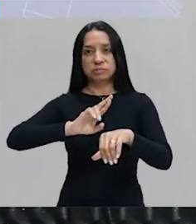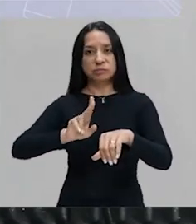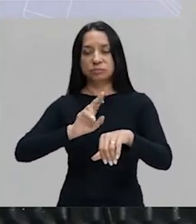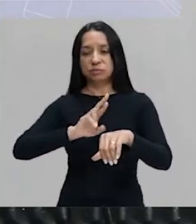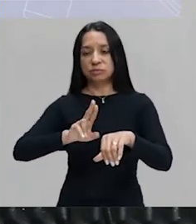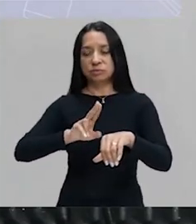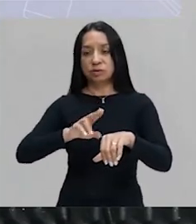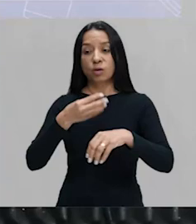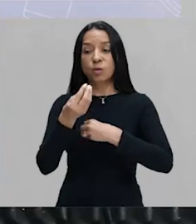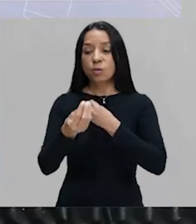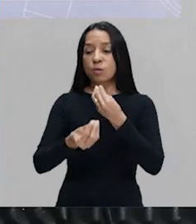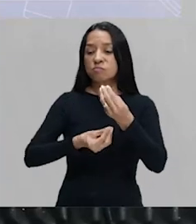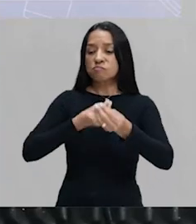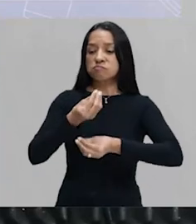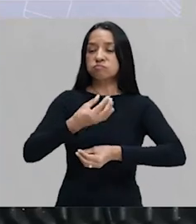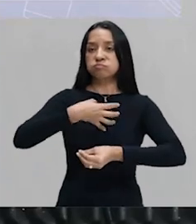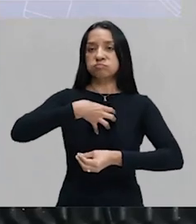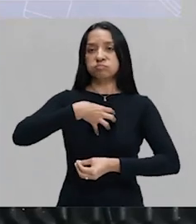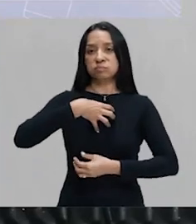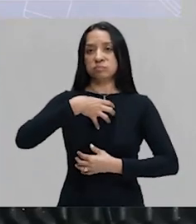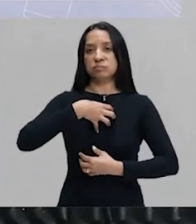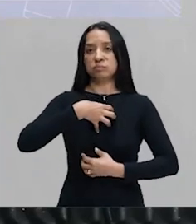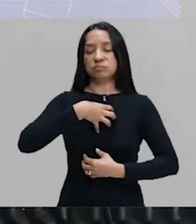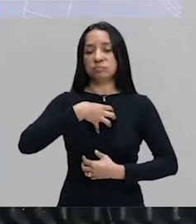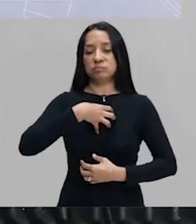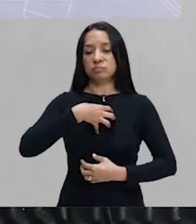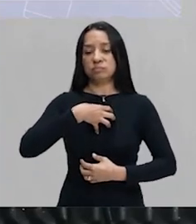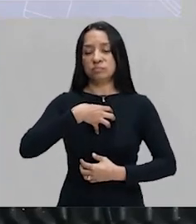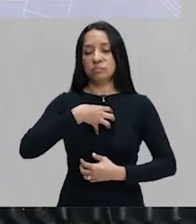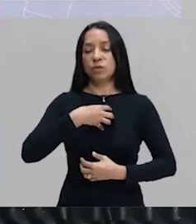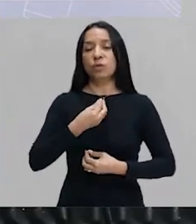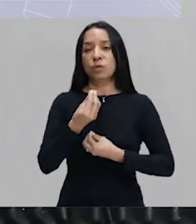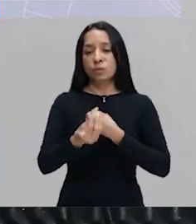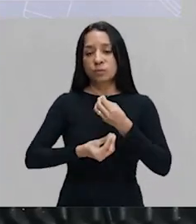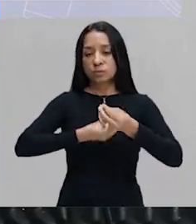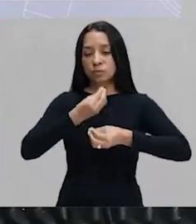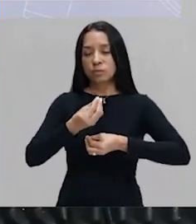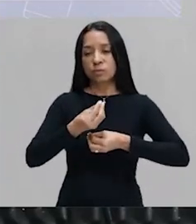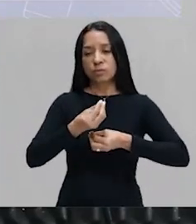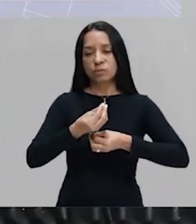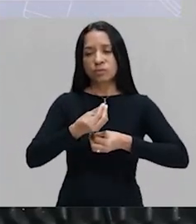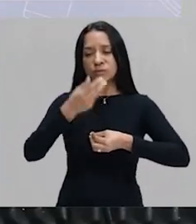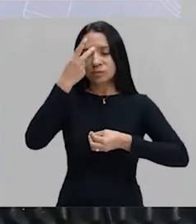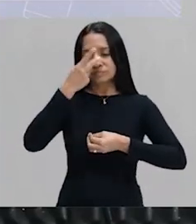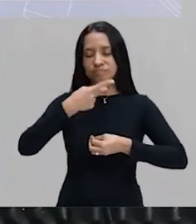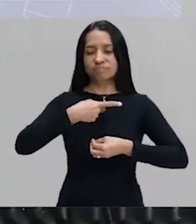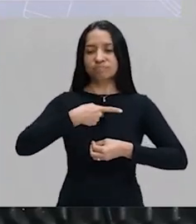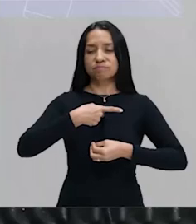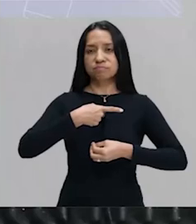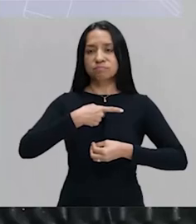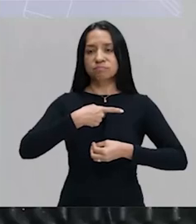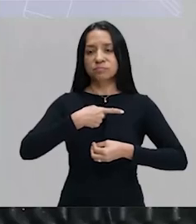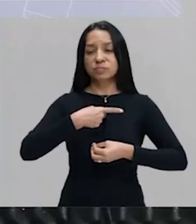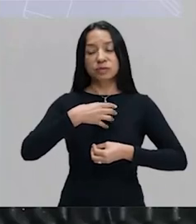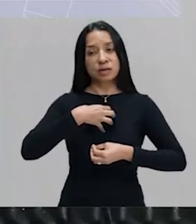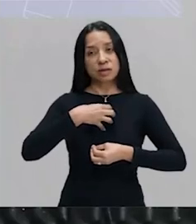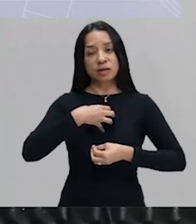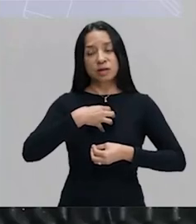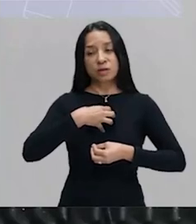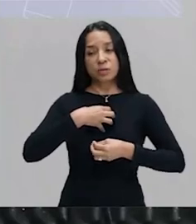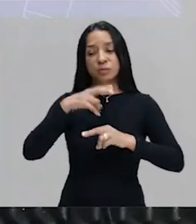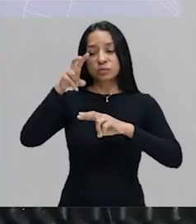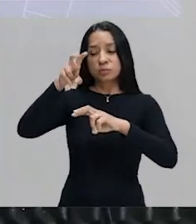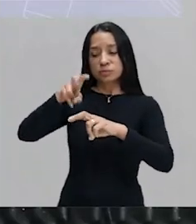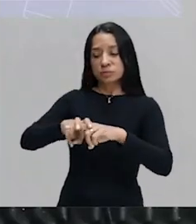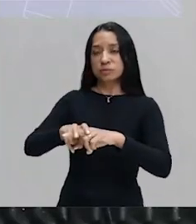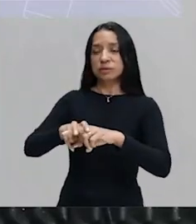estado de espírito, como nós nos sentimos, como nós estamos, tá? Eu estou sentado,